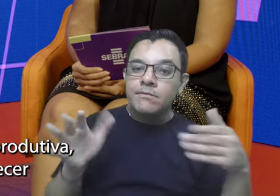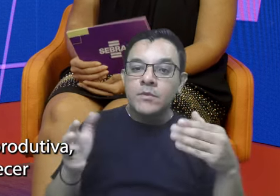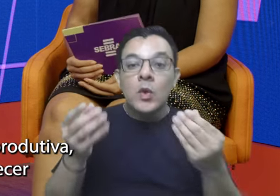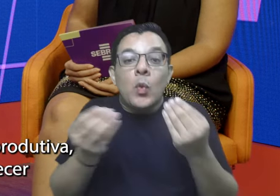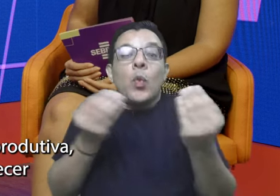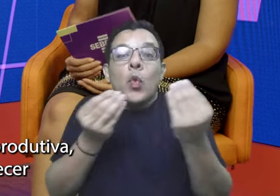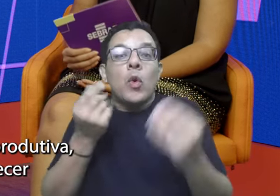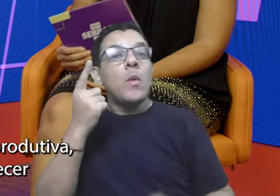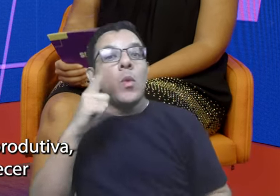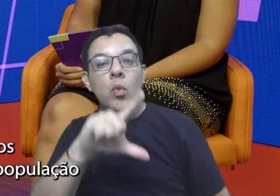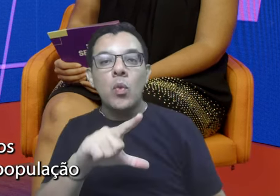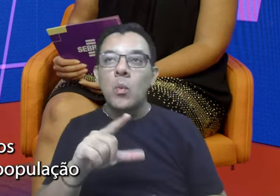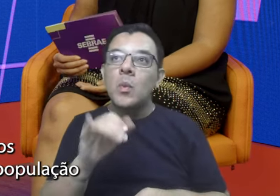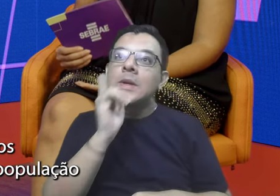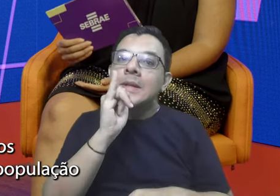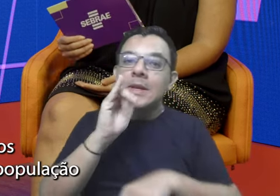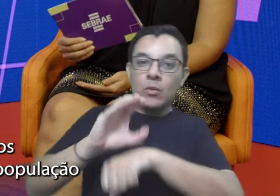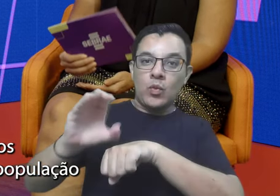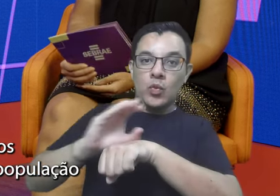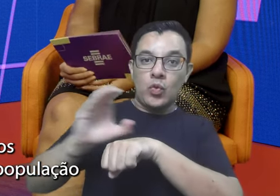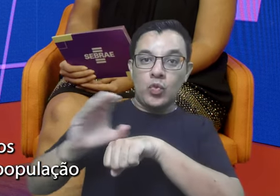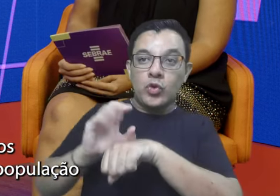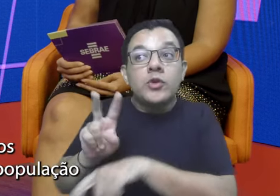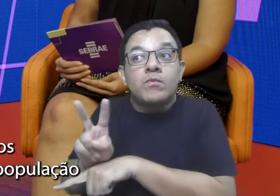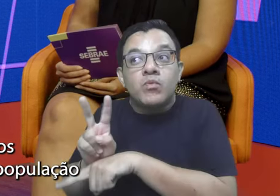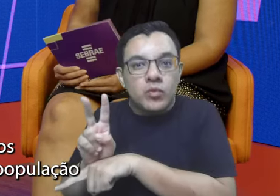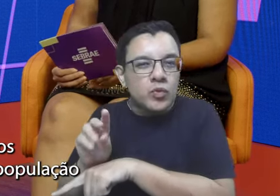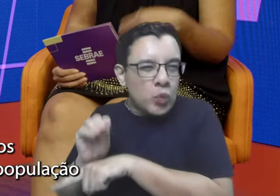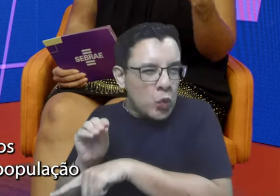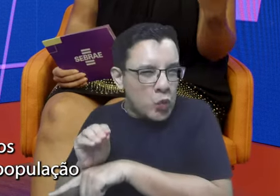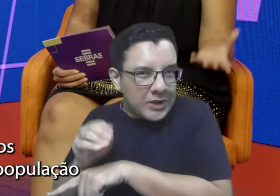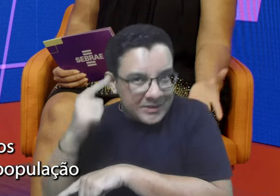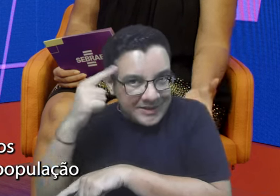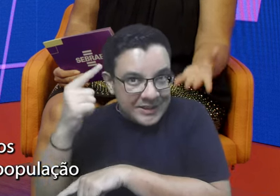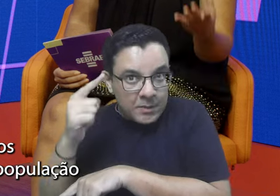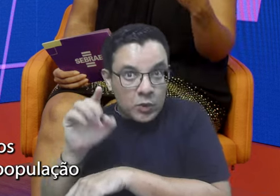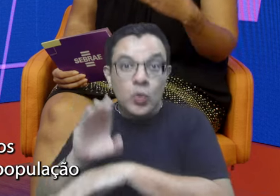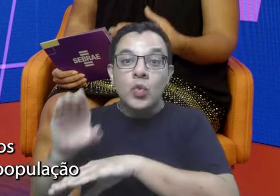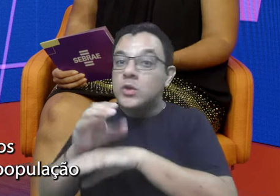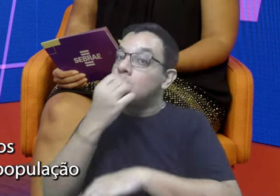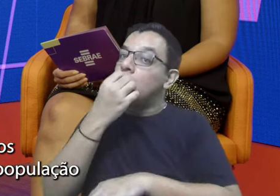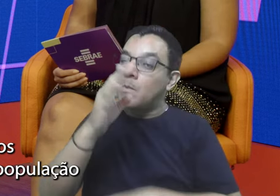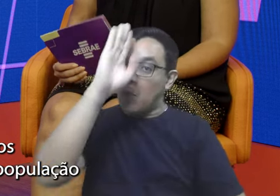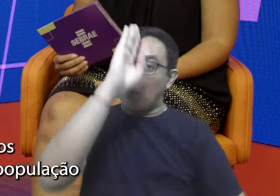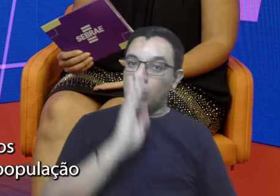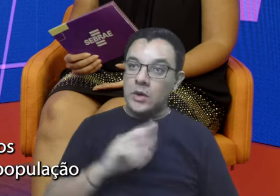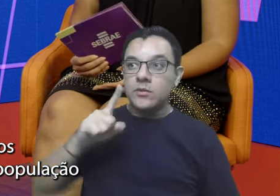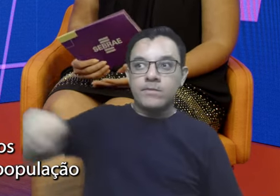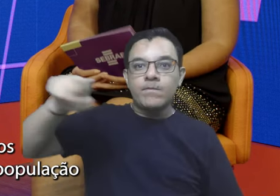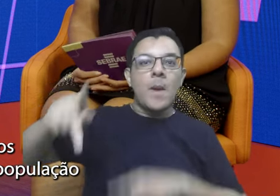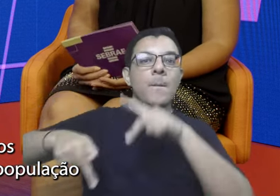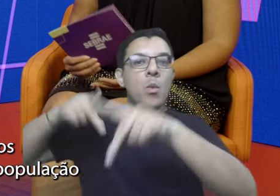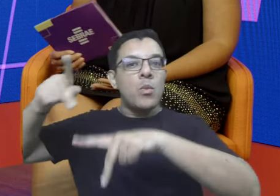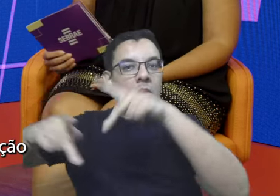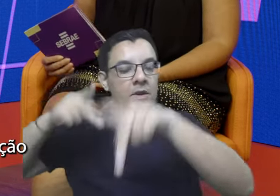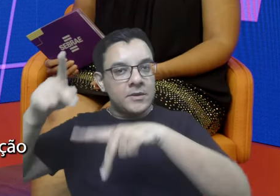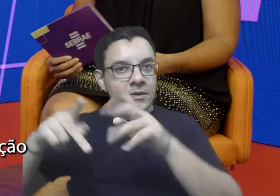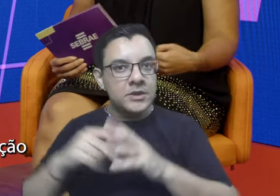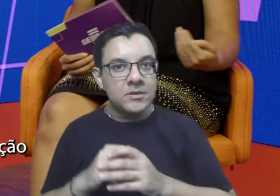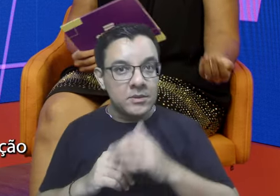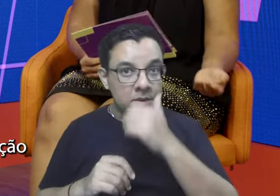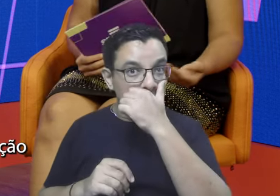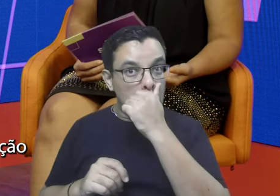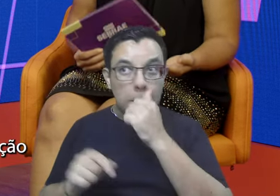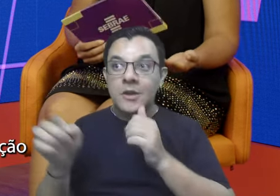consigo oferecer cursos de cuidadores cursos bons de forma gratuita para uma população que